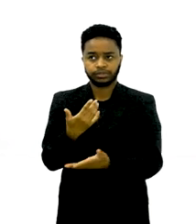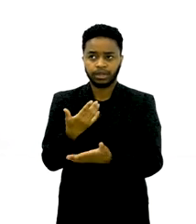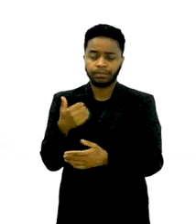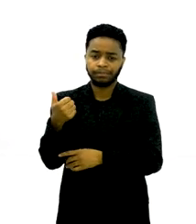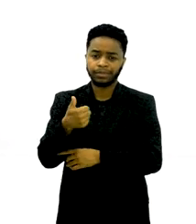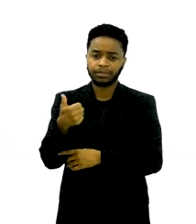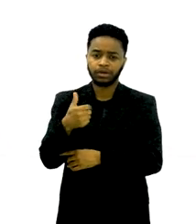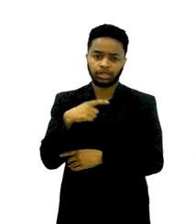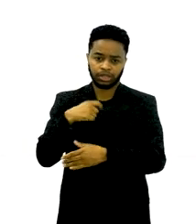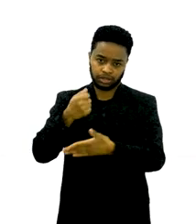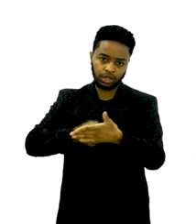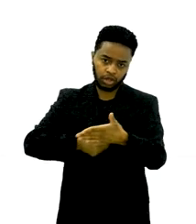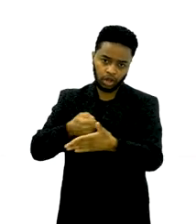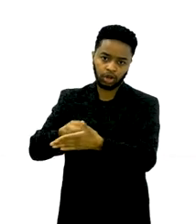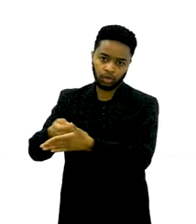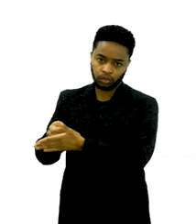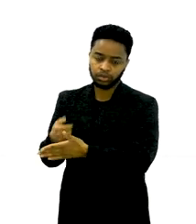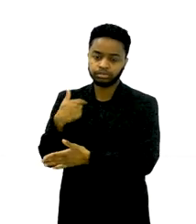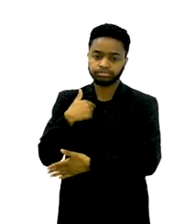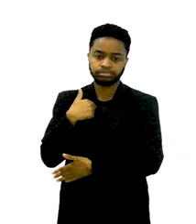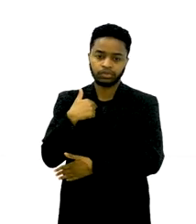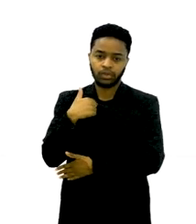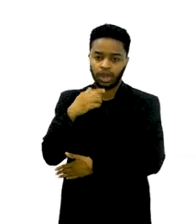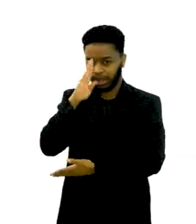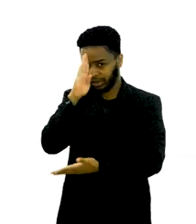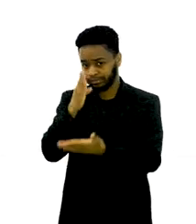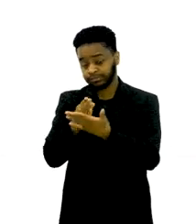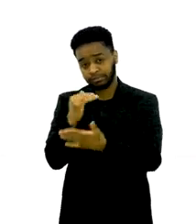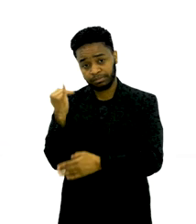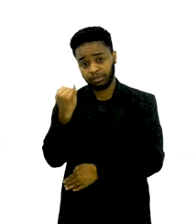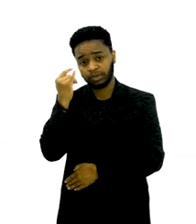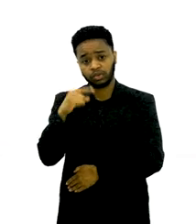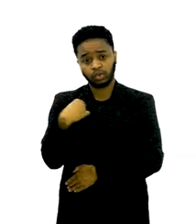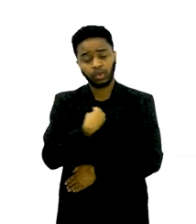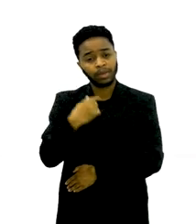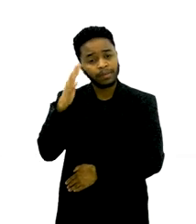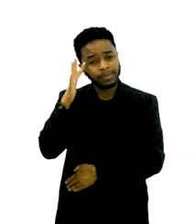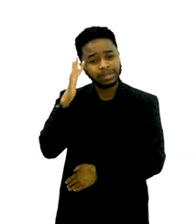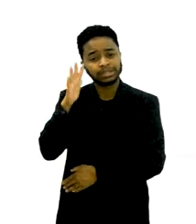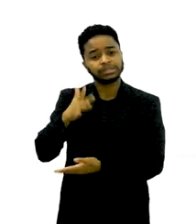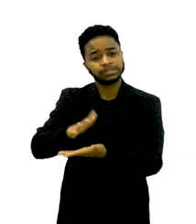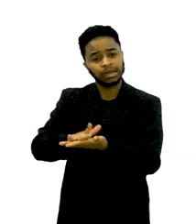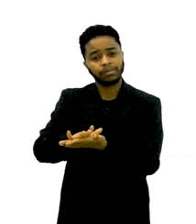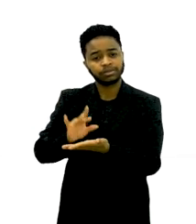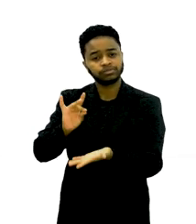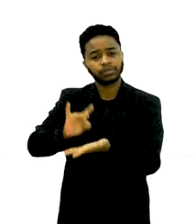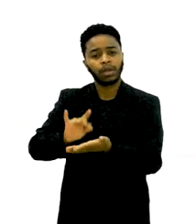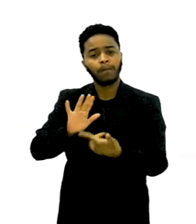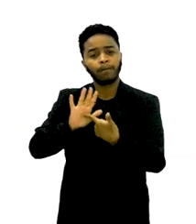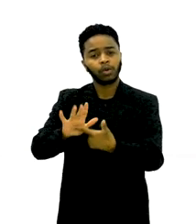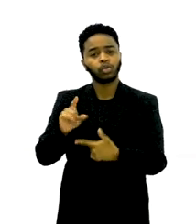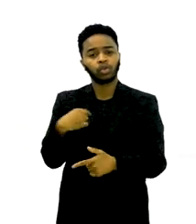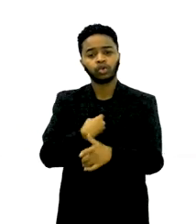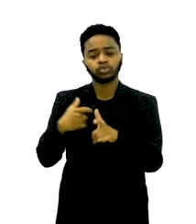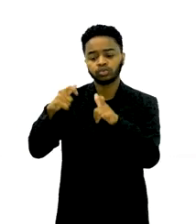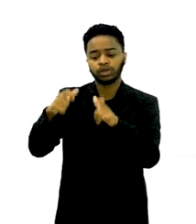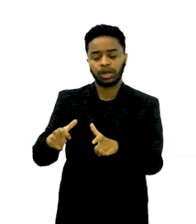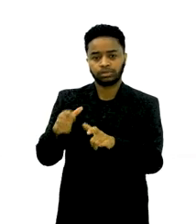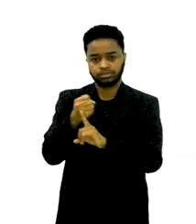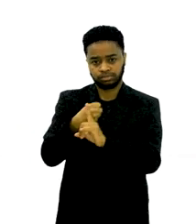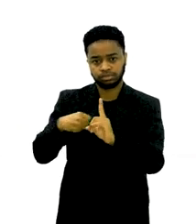primeiro essa essa essa luta porque eu acho importante pensarmos o samba como uma luta de afirmação social